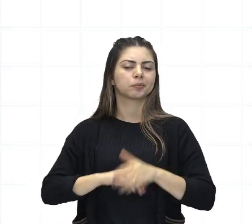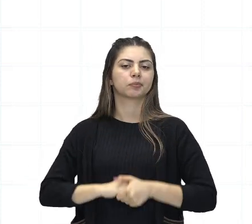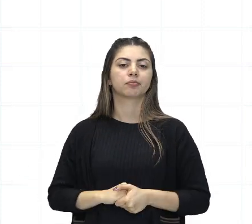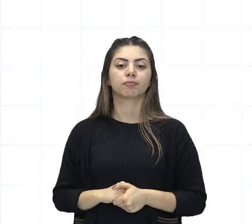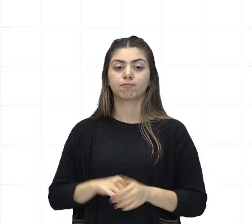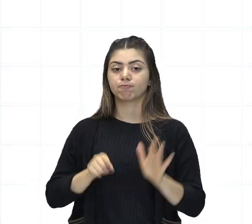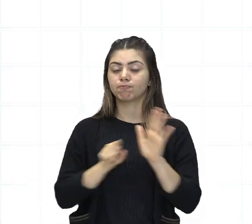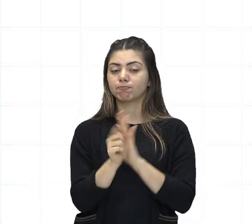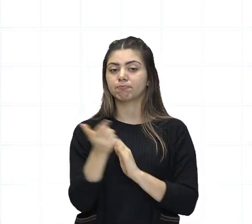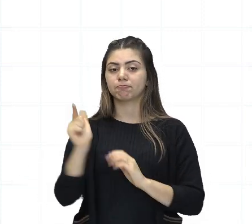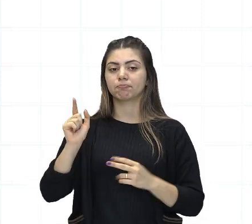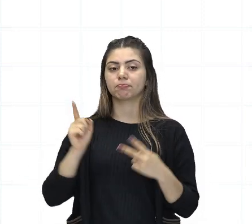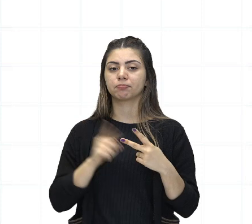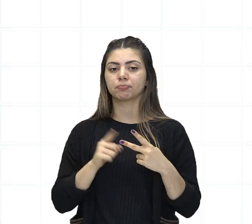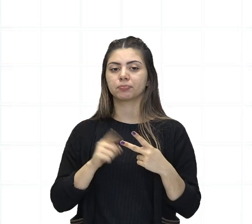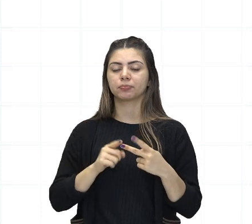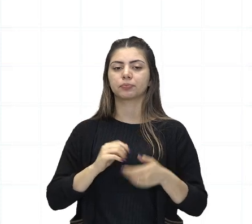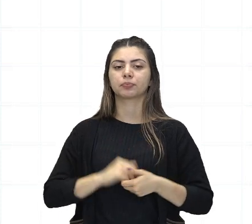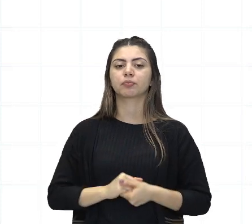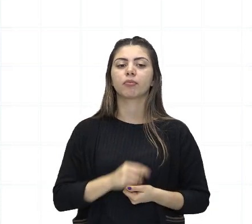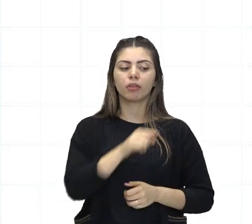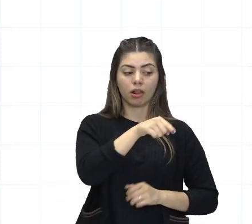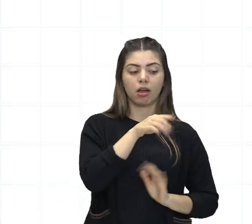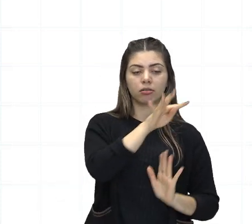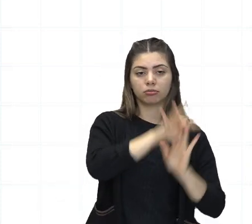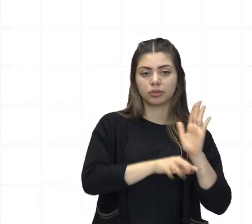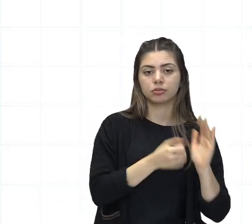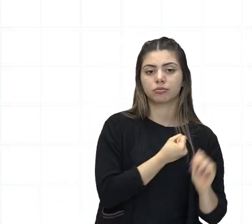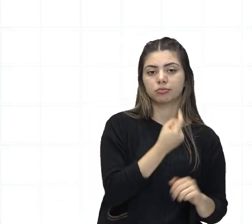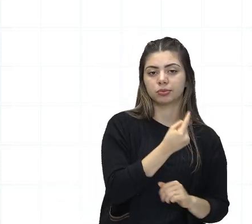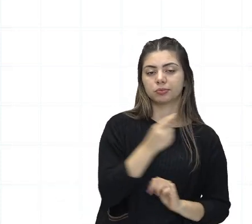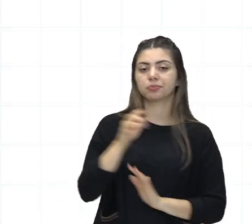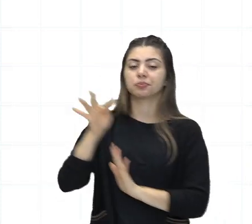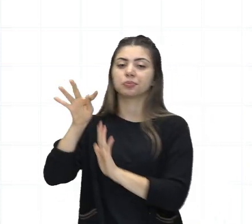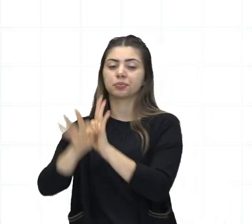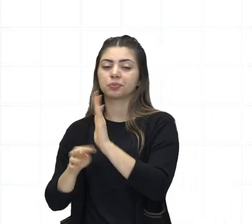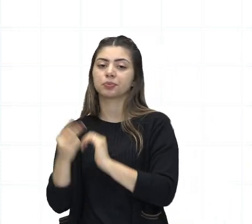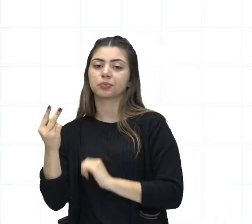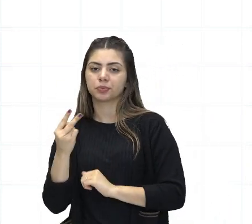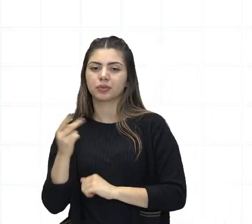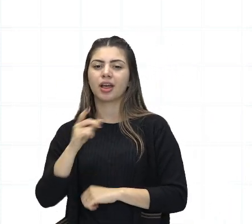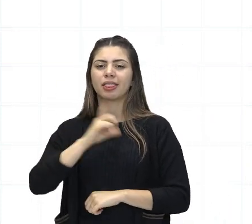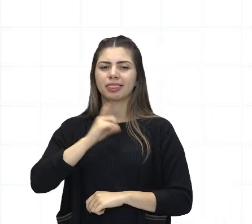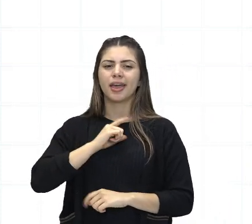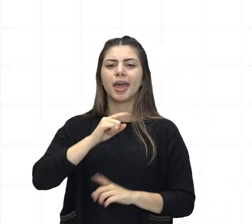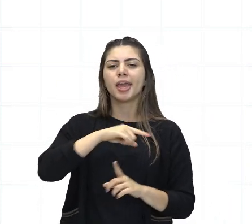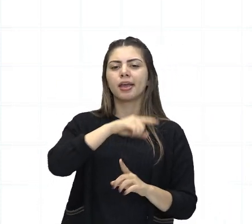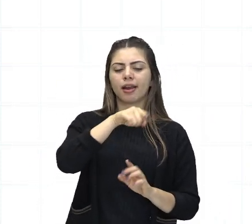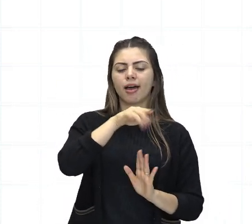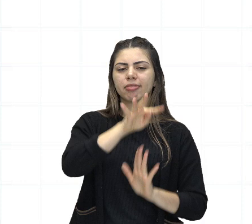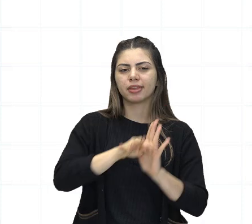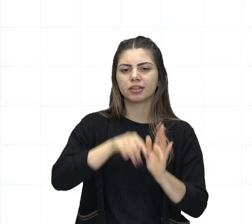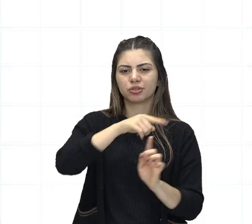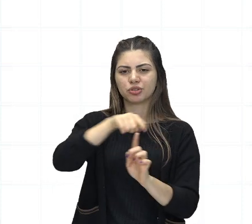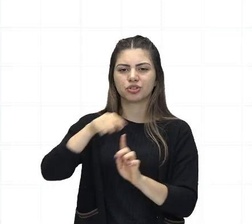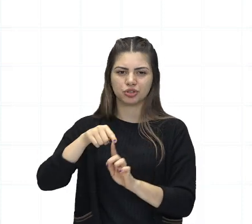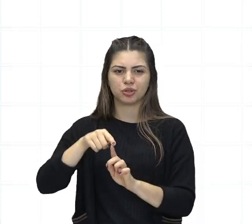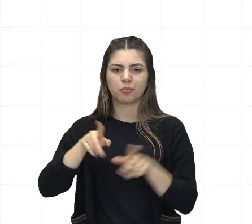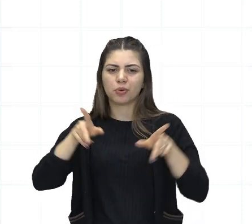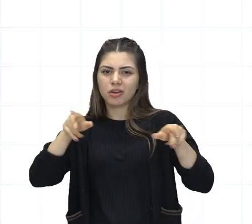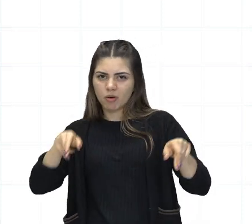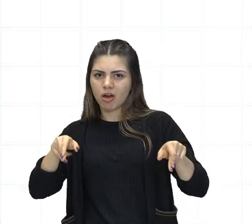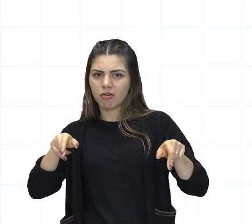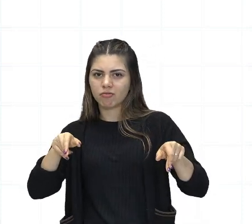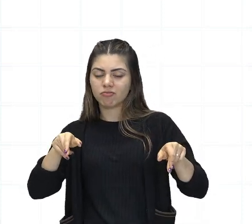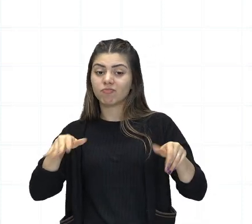Outra pergunta, o texto 1 e o texto 2 são da mesma tipologia